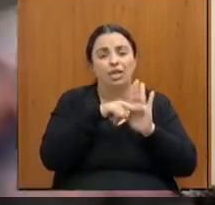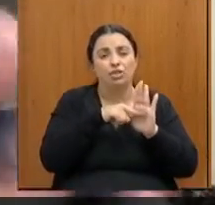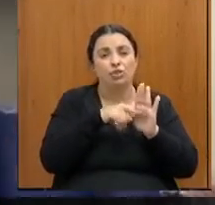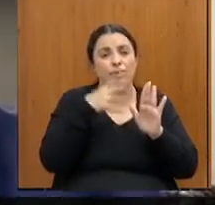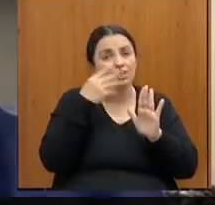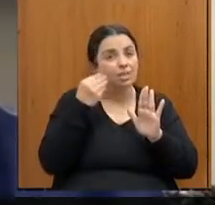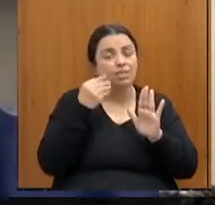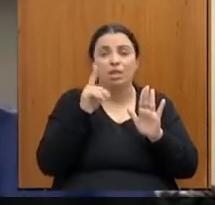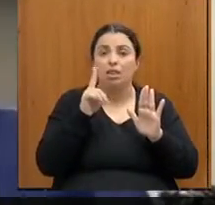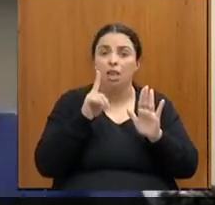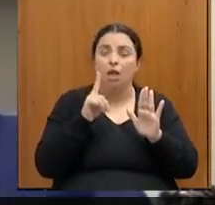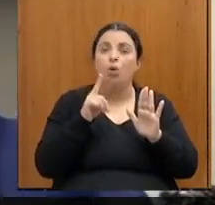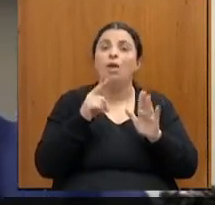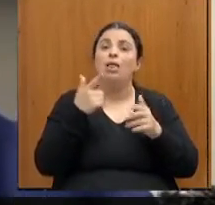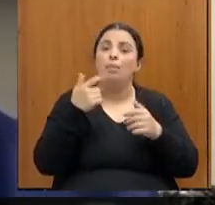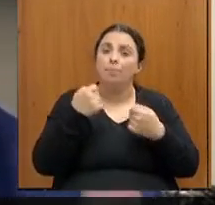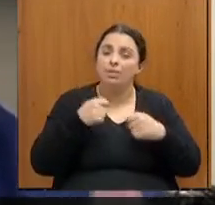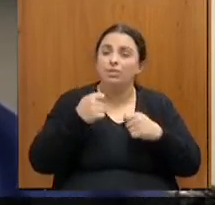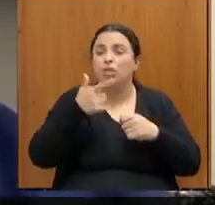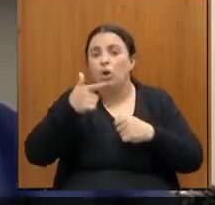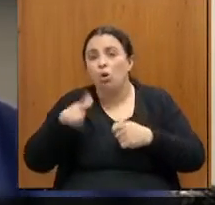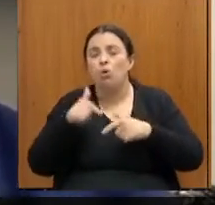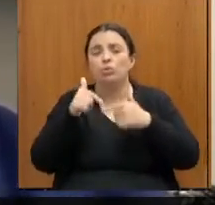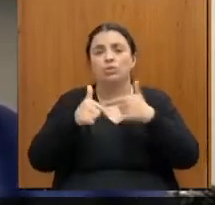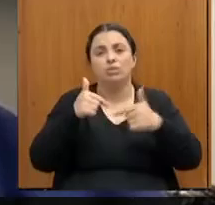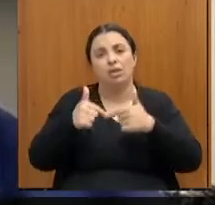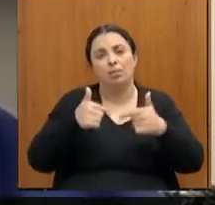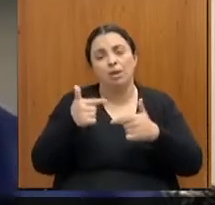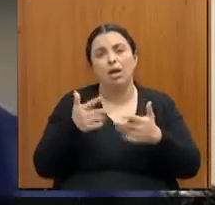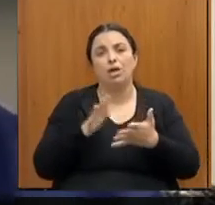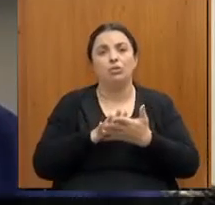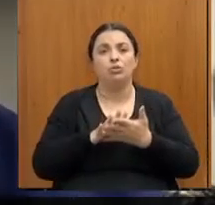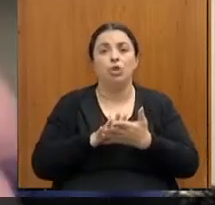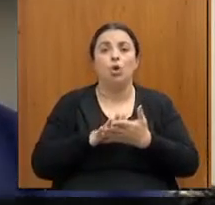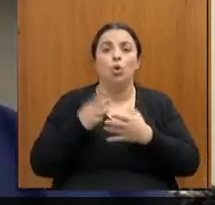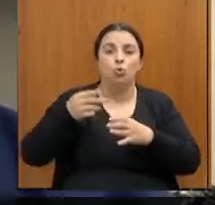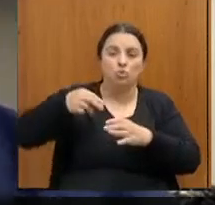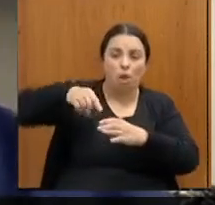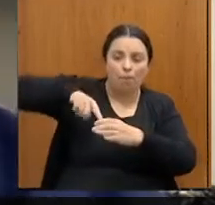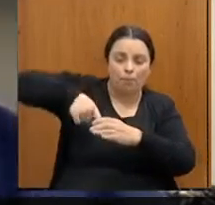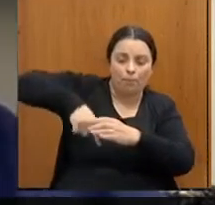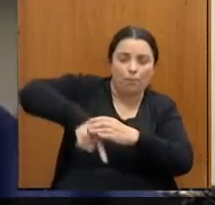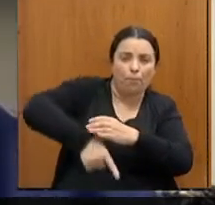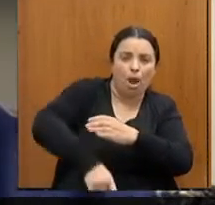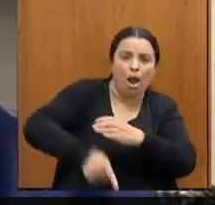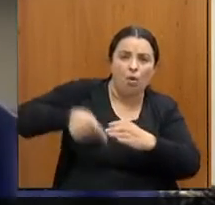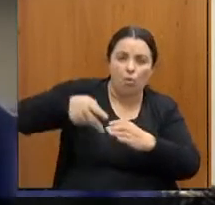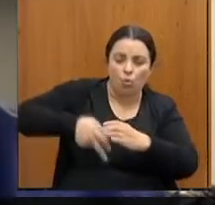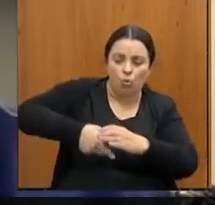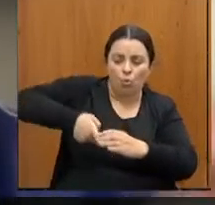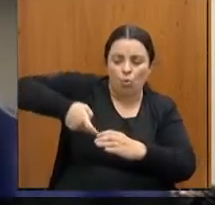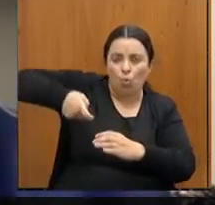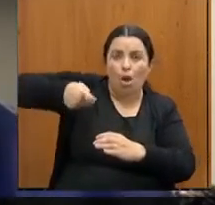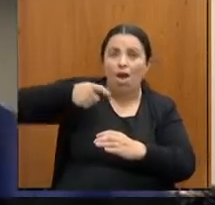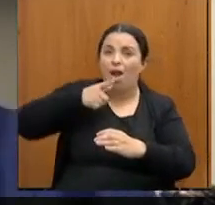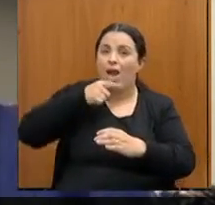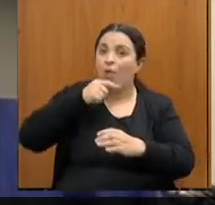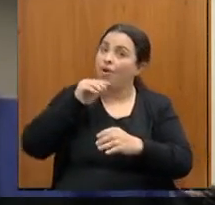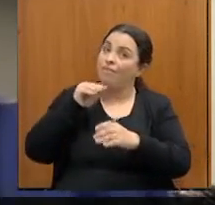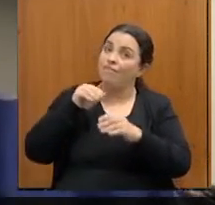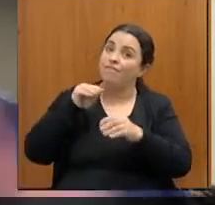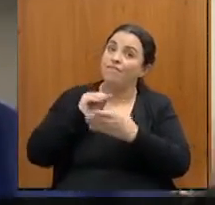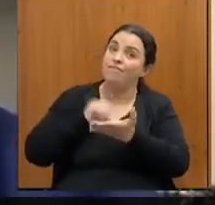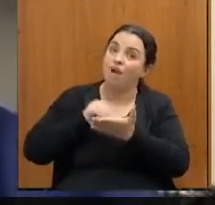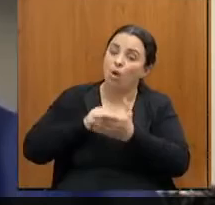equipar os poços artesianos estão todos dele já perfurados precisando Às vezes uma bomba de uma doutorazinha